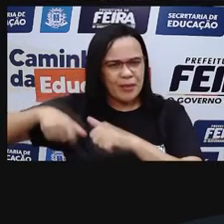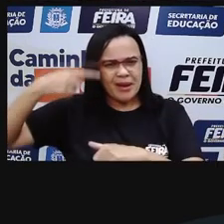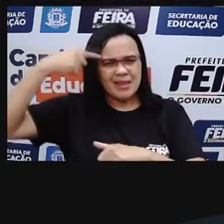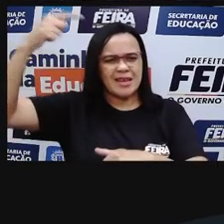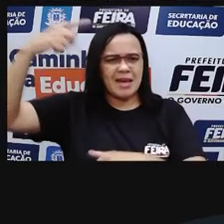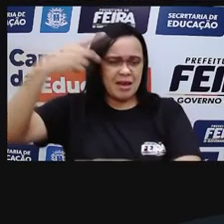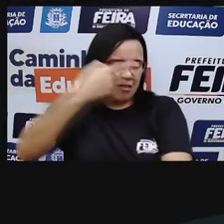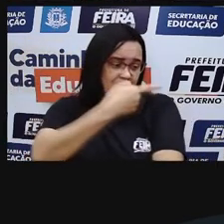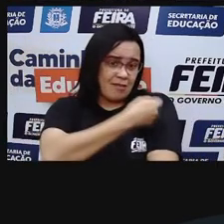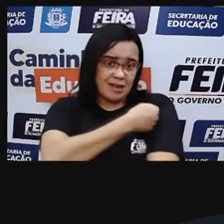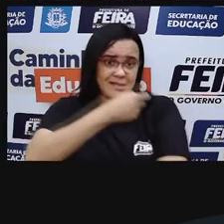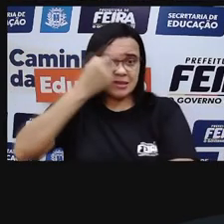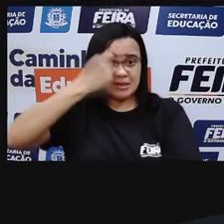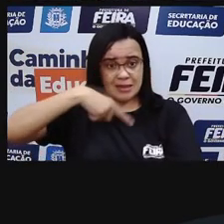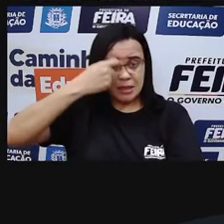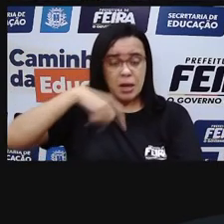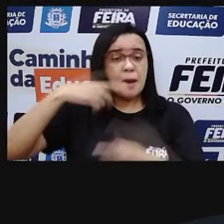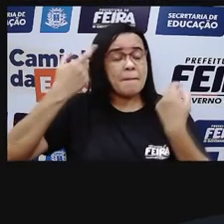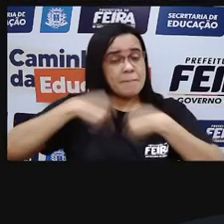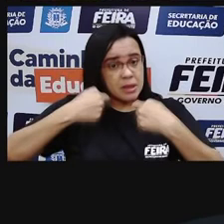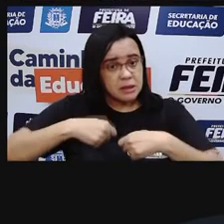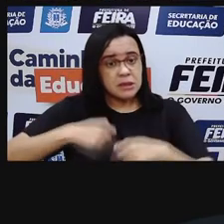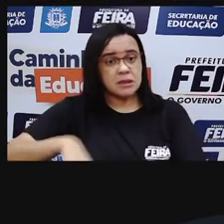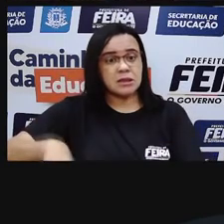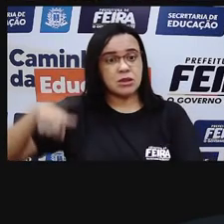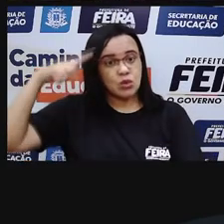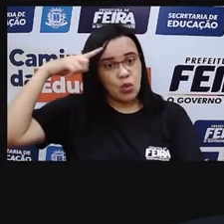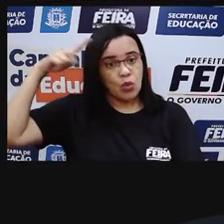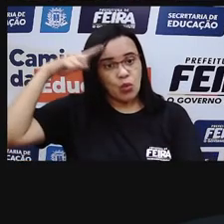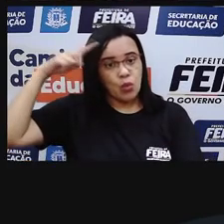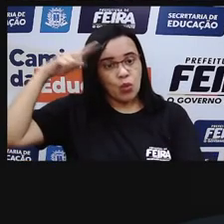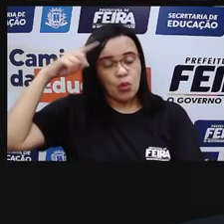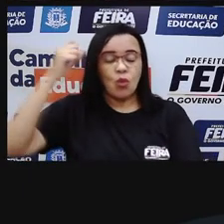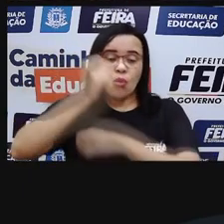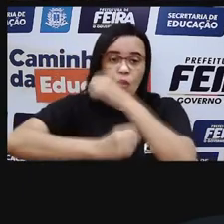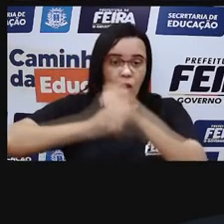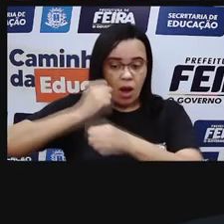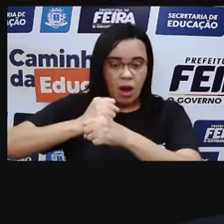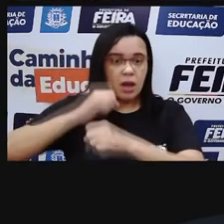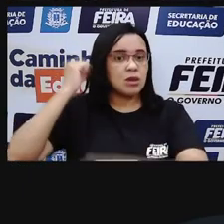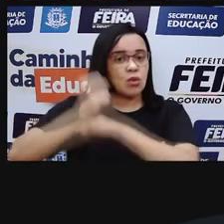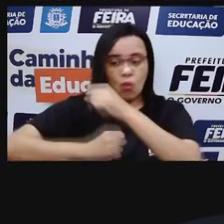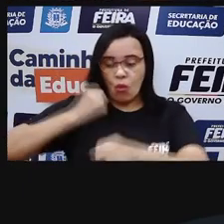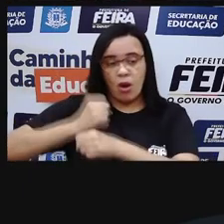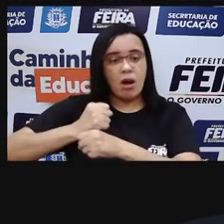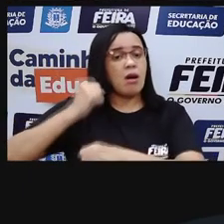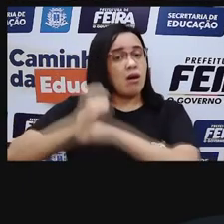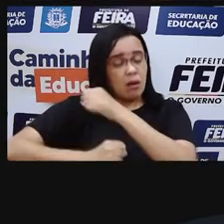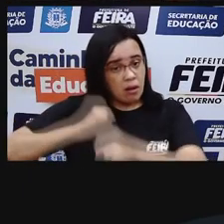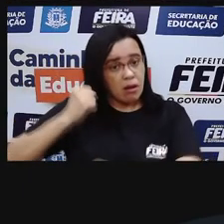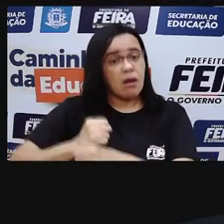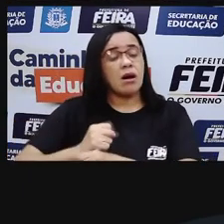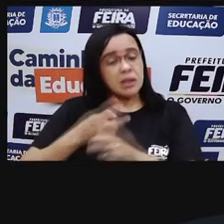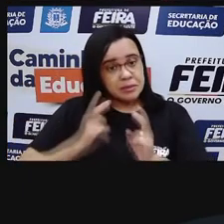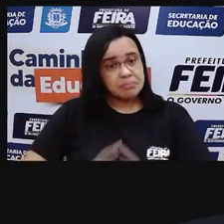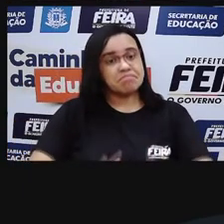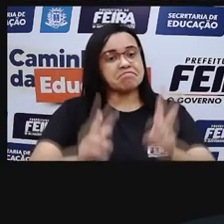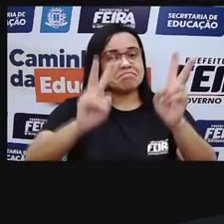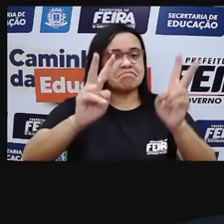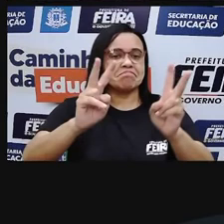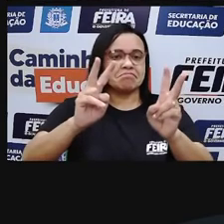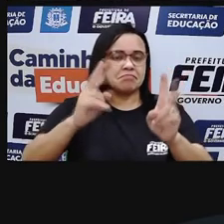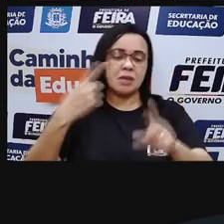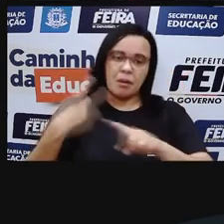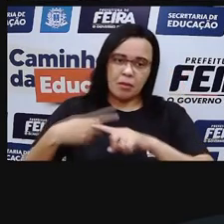quê? Porque constantemente, né, a gente percebe modificações nesses antígenos. Então, a gente constantemente tem que produzir